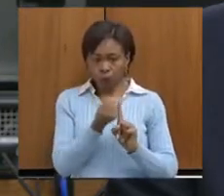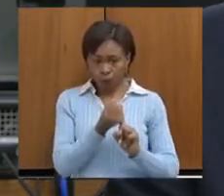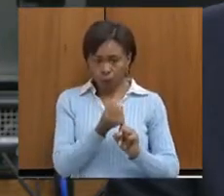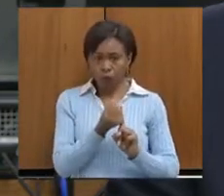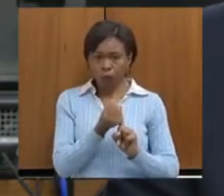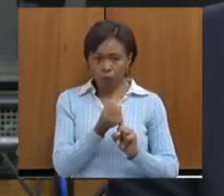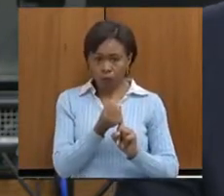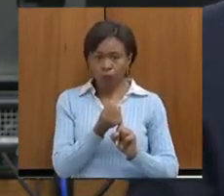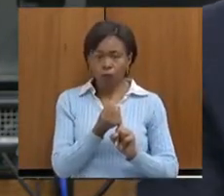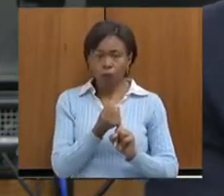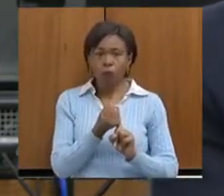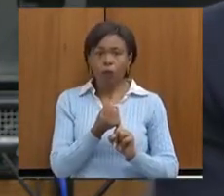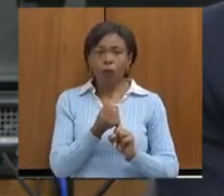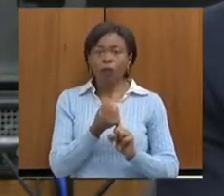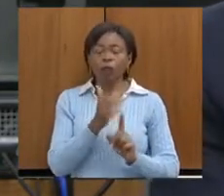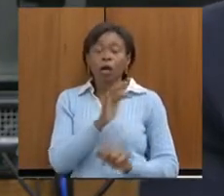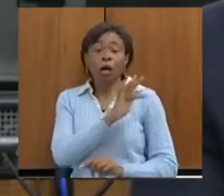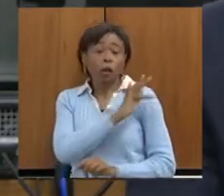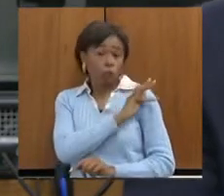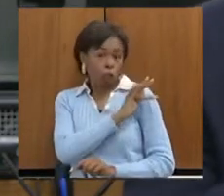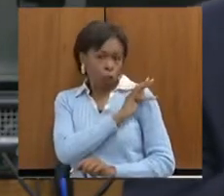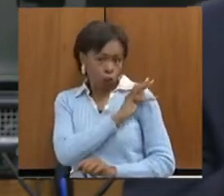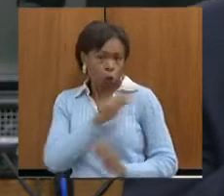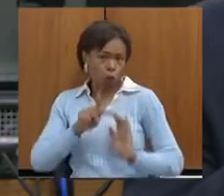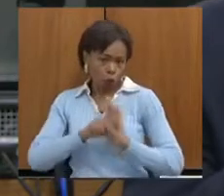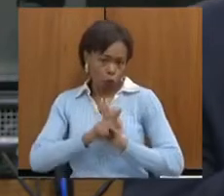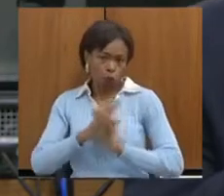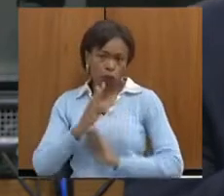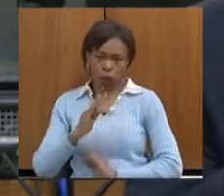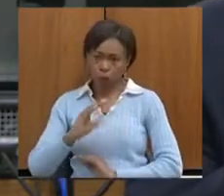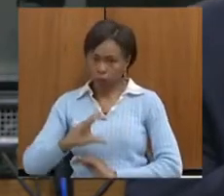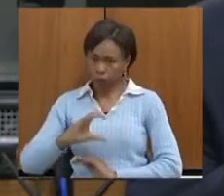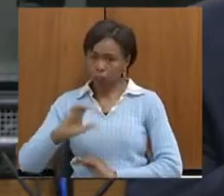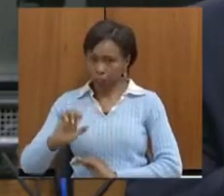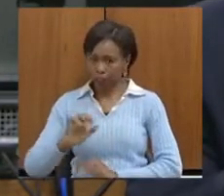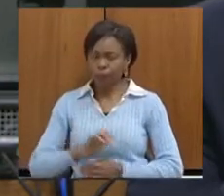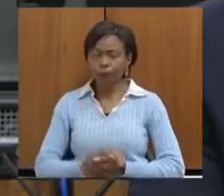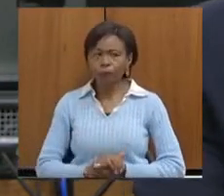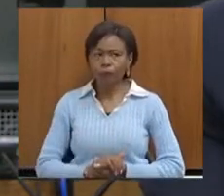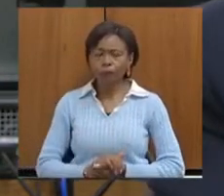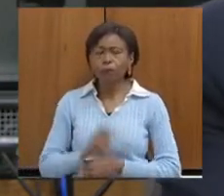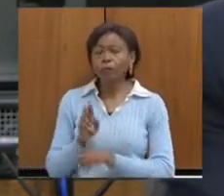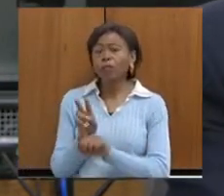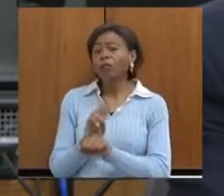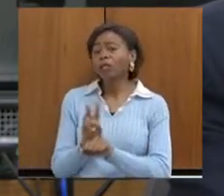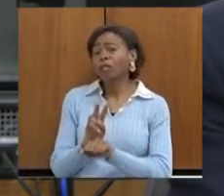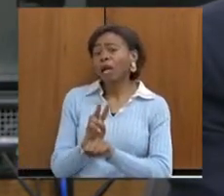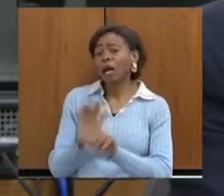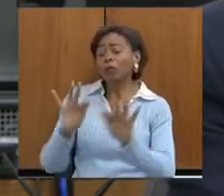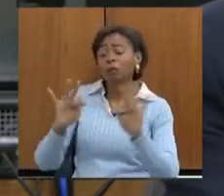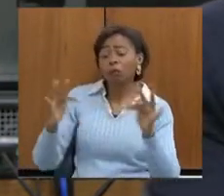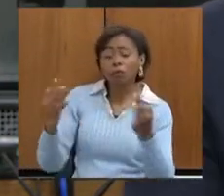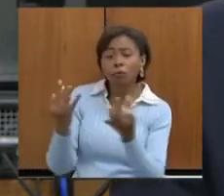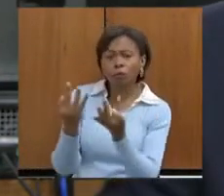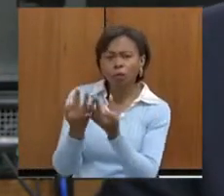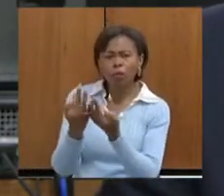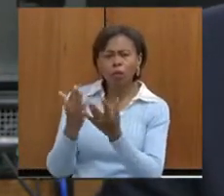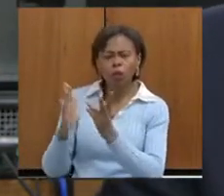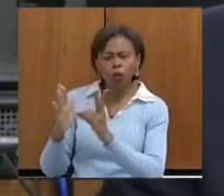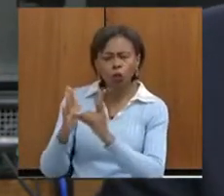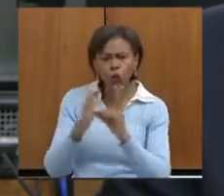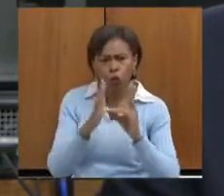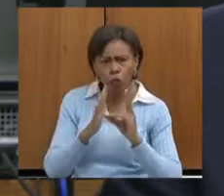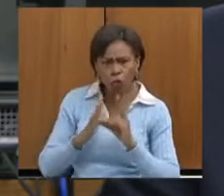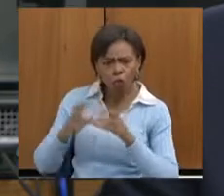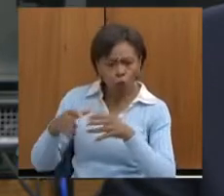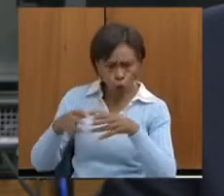socializações o tribunal de contas a gente verificar se as famílias se as etnias e os povos originarios